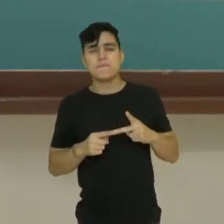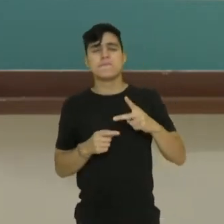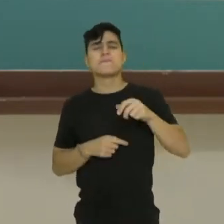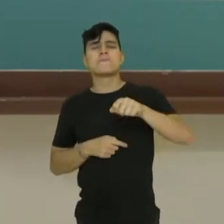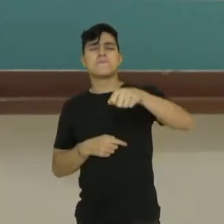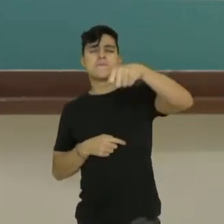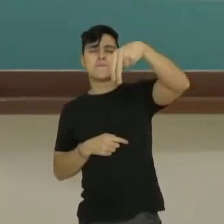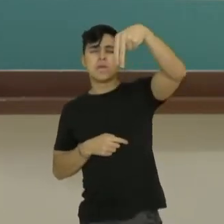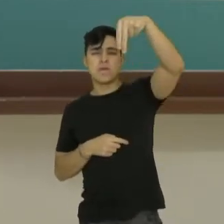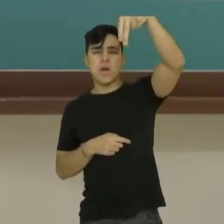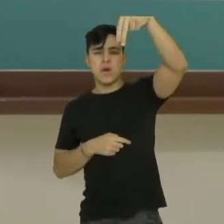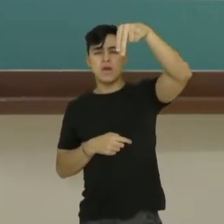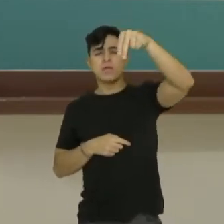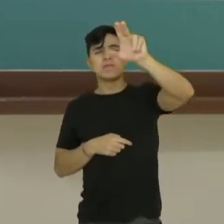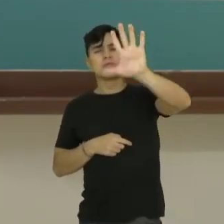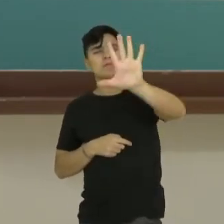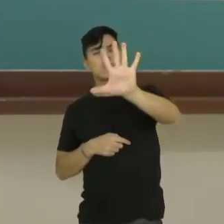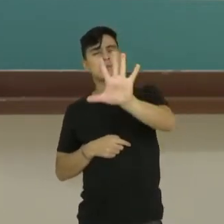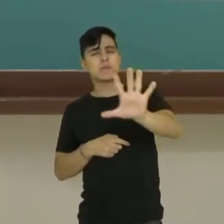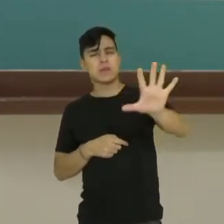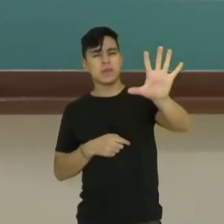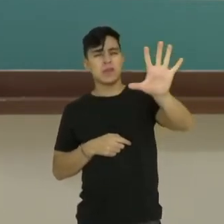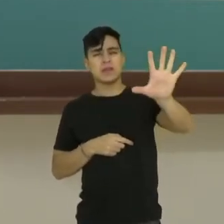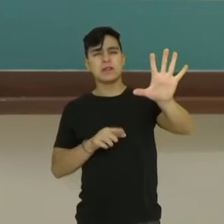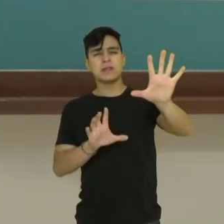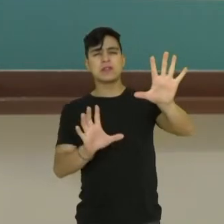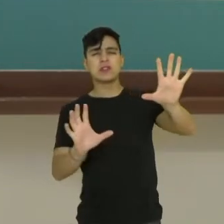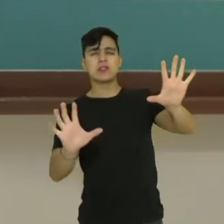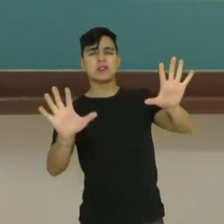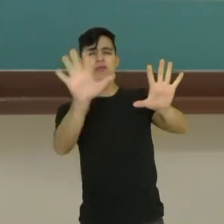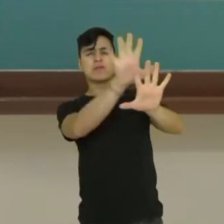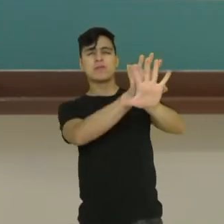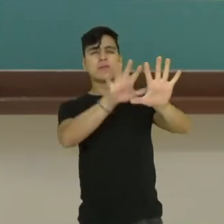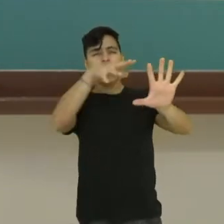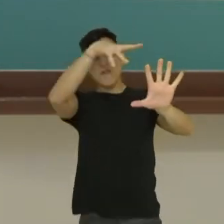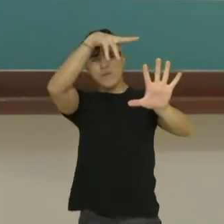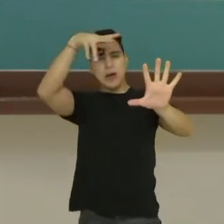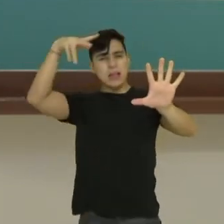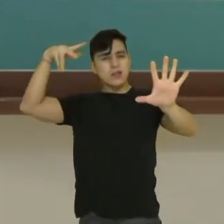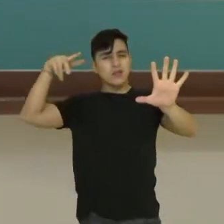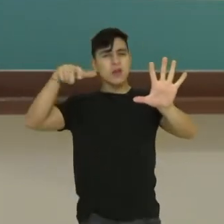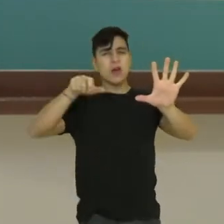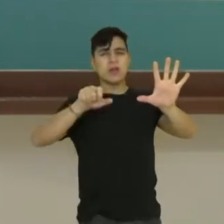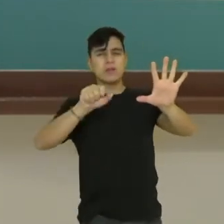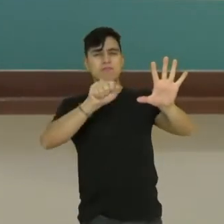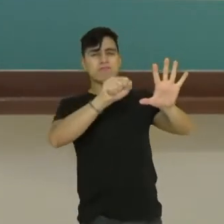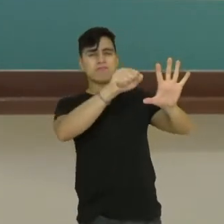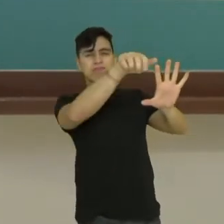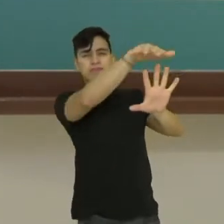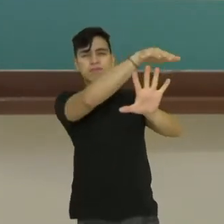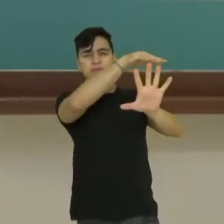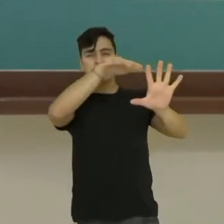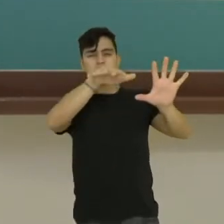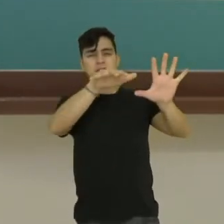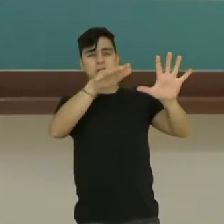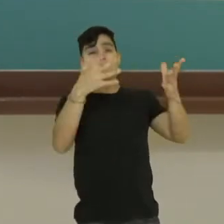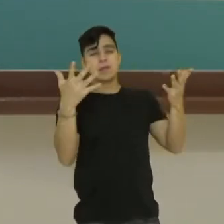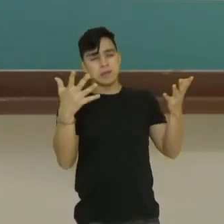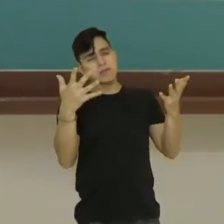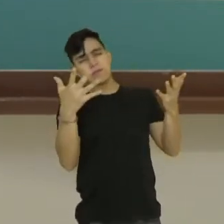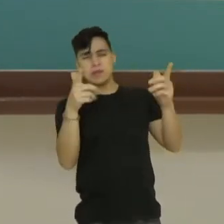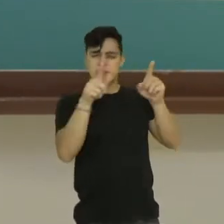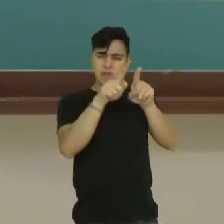estados compreendem uma área da floresta amazônica, além de vários aspectos culturais